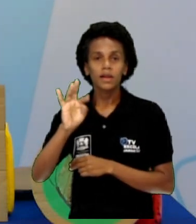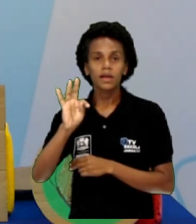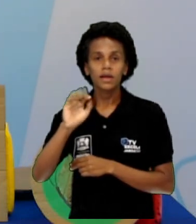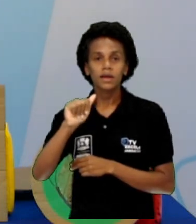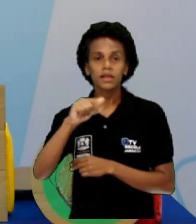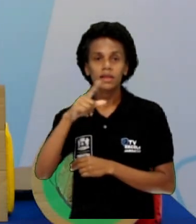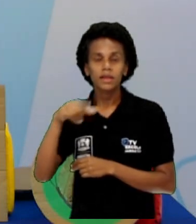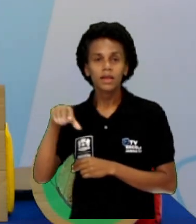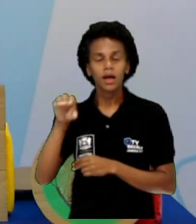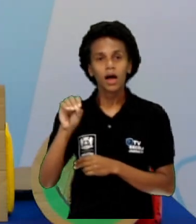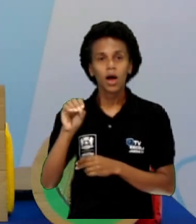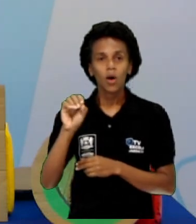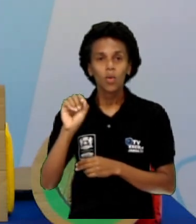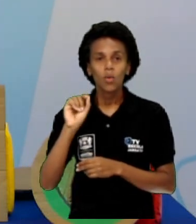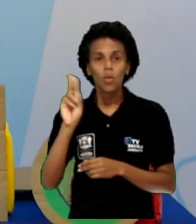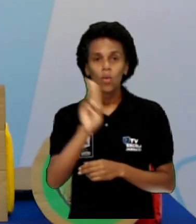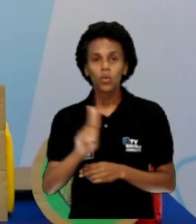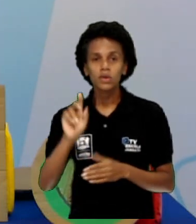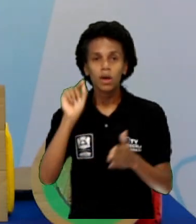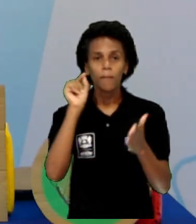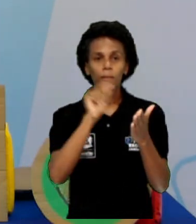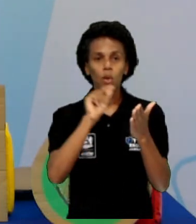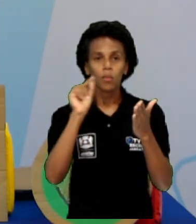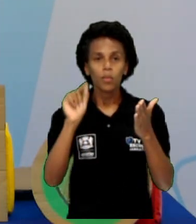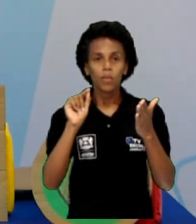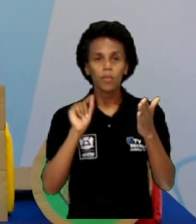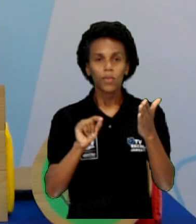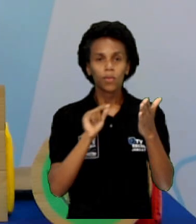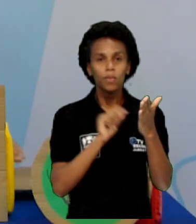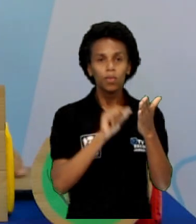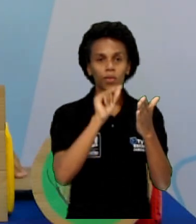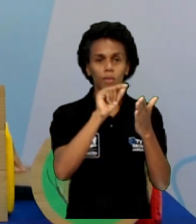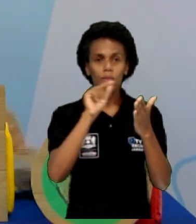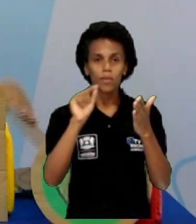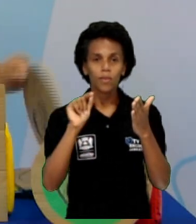aqui. Então, esse é o desafio que eu deixo para vocês hoje.